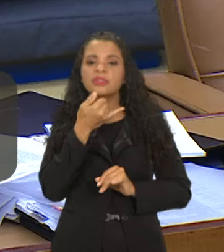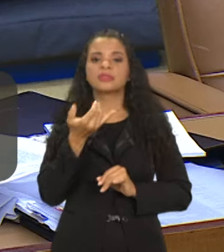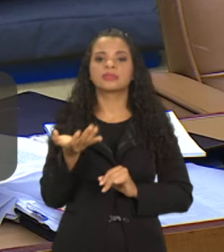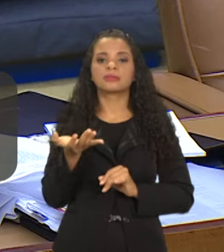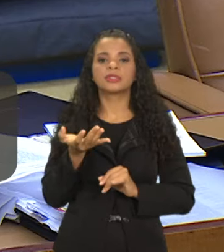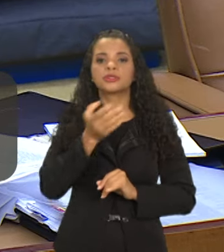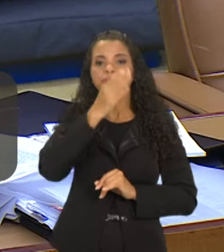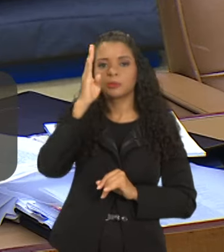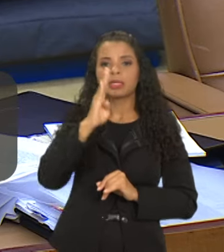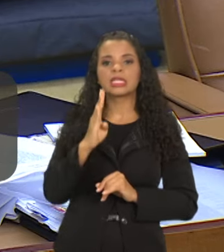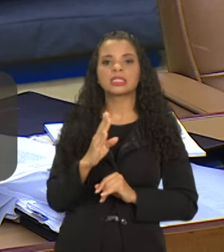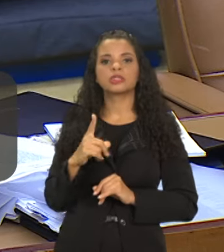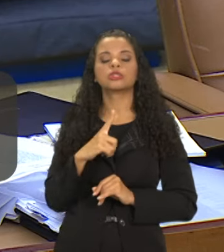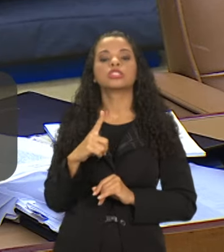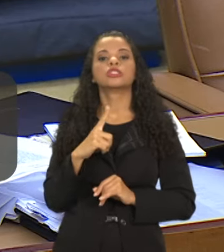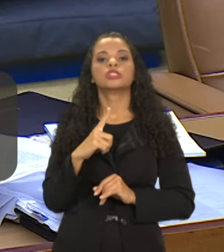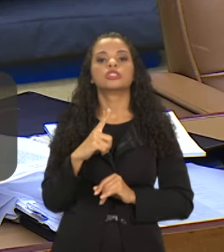orgulhosa taxa, de